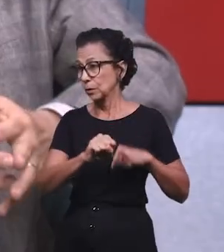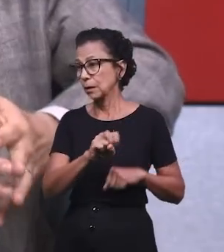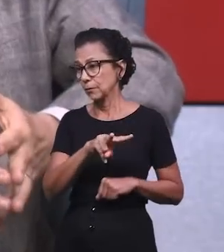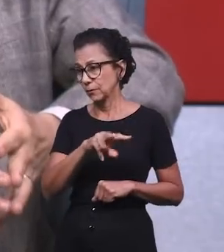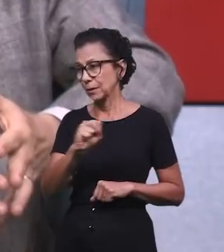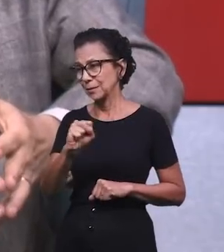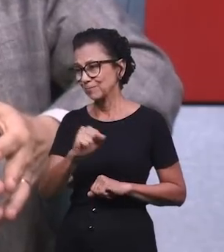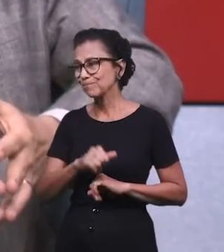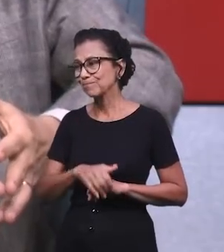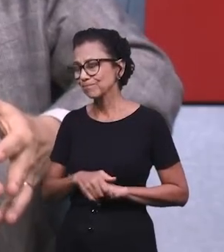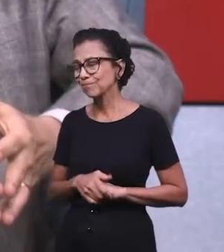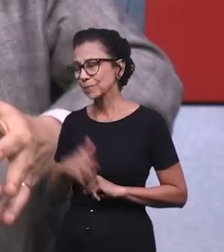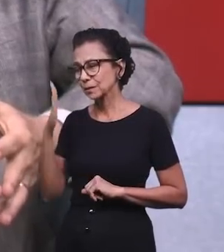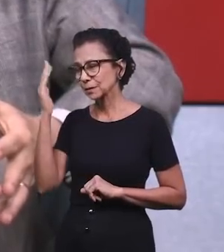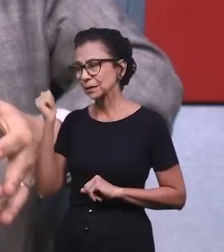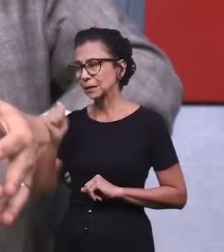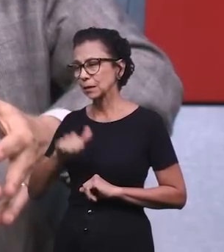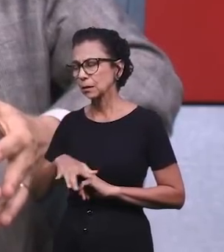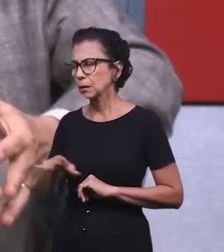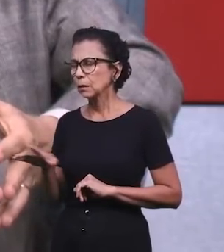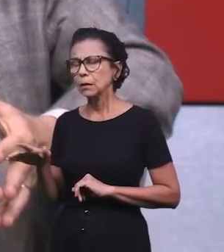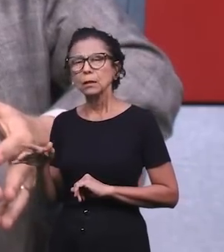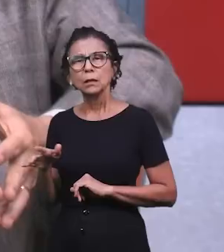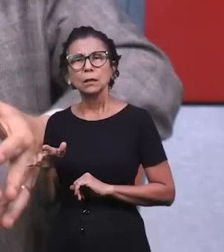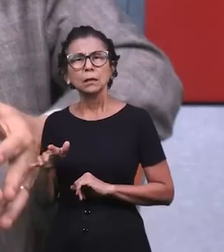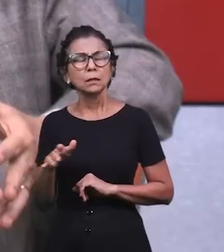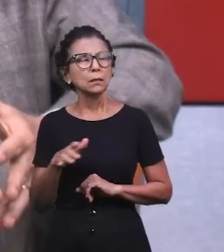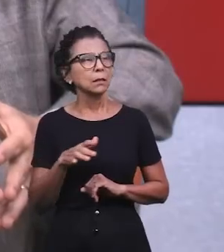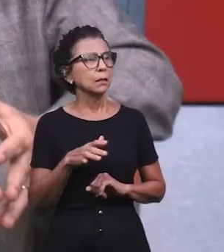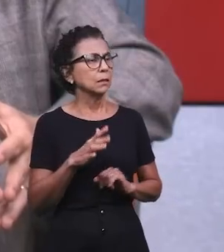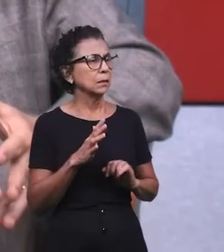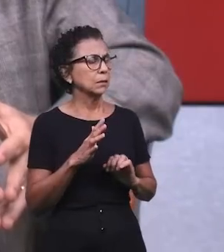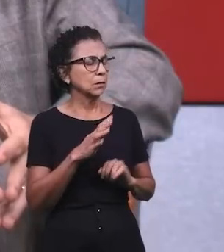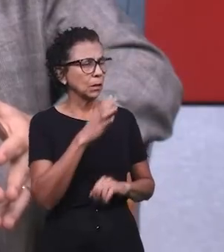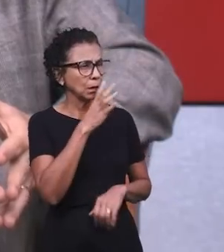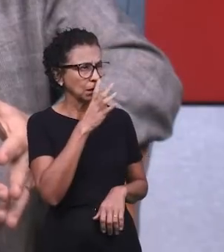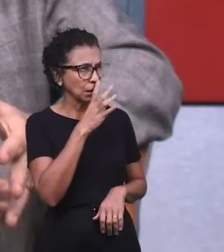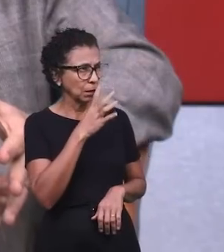Jesus ficou impressionado com aquilo,